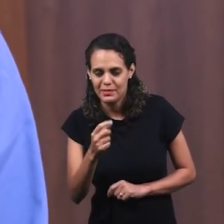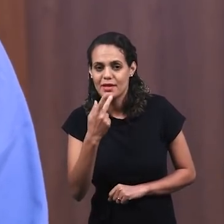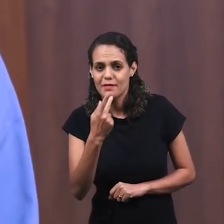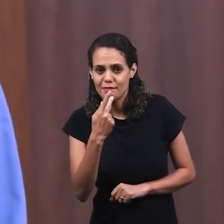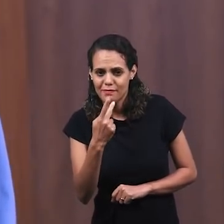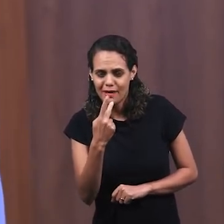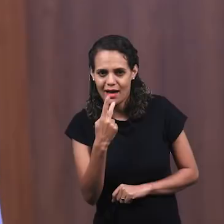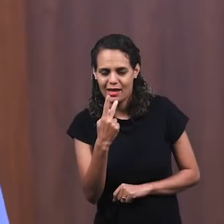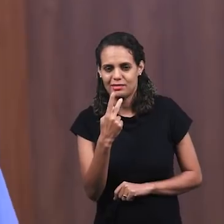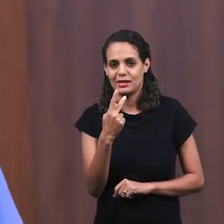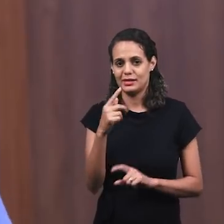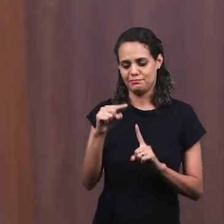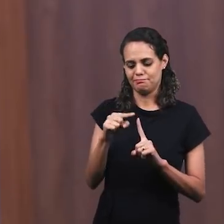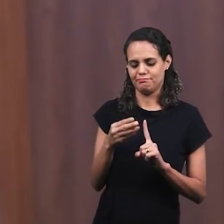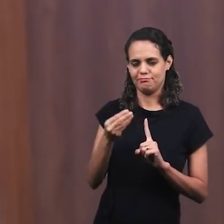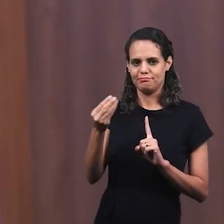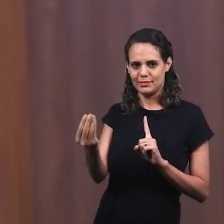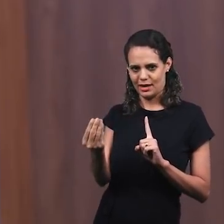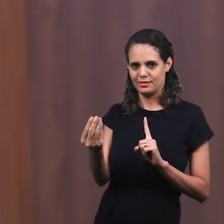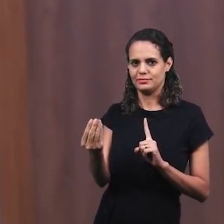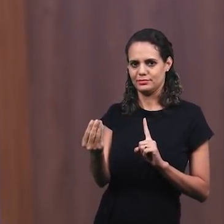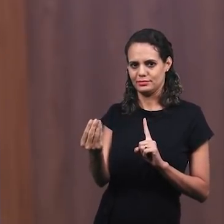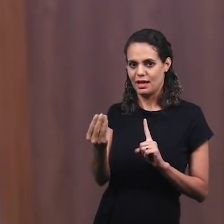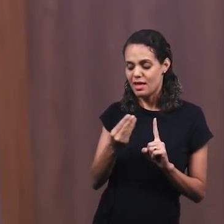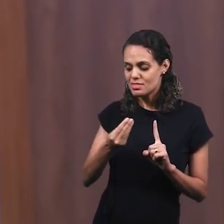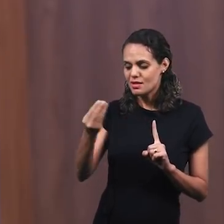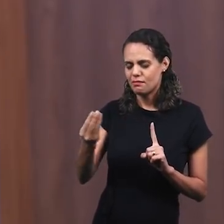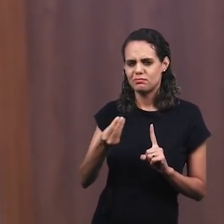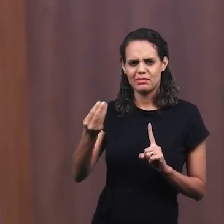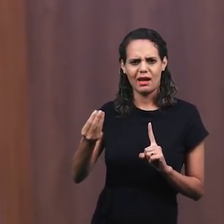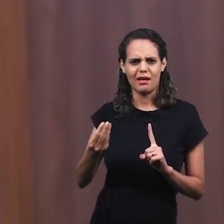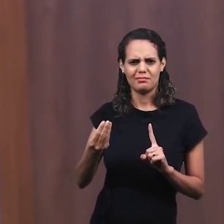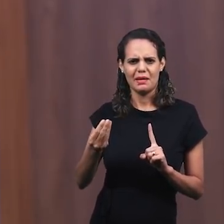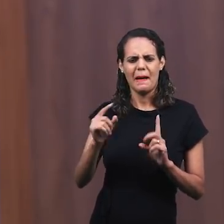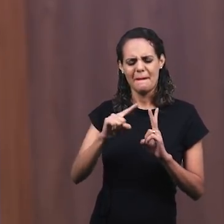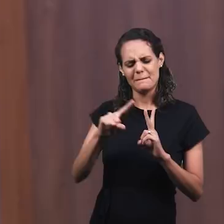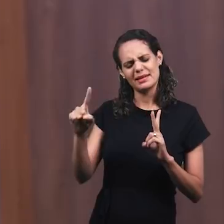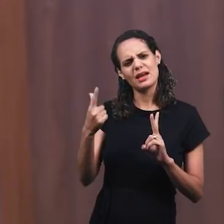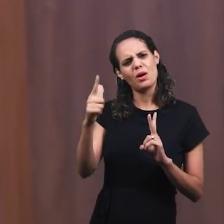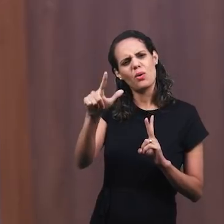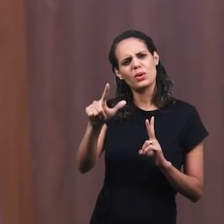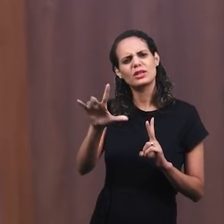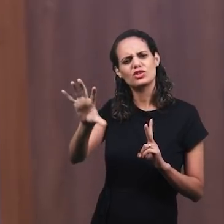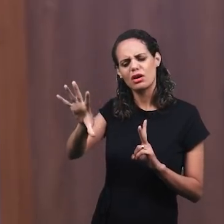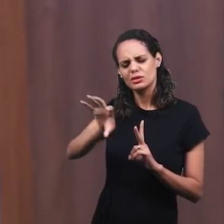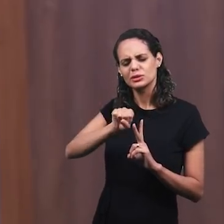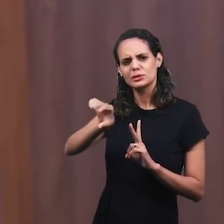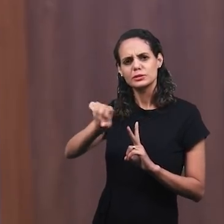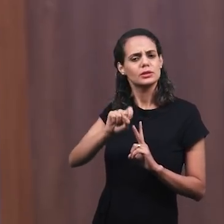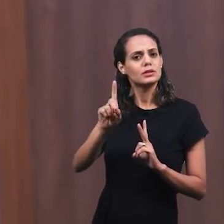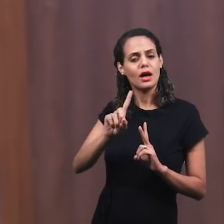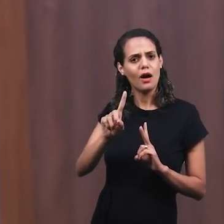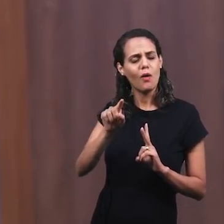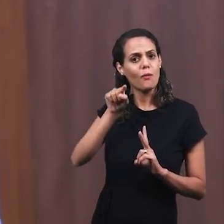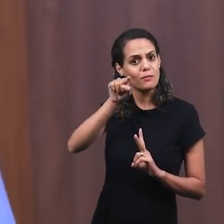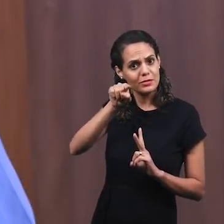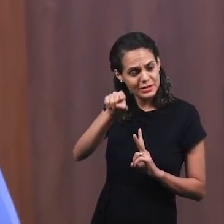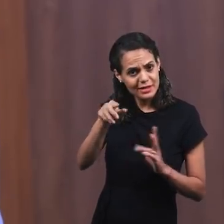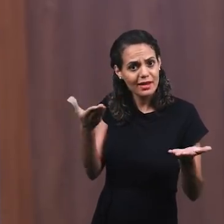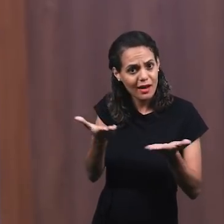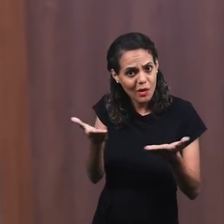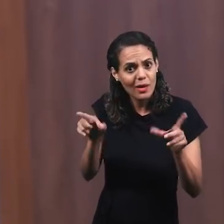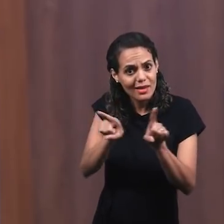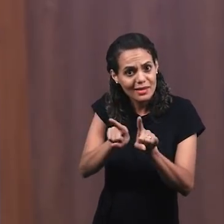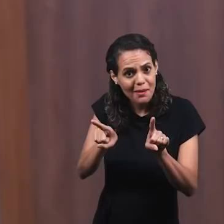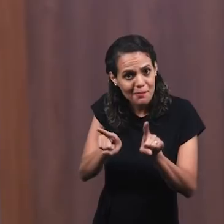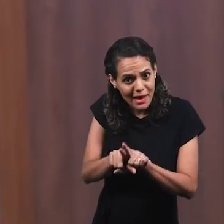dá. Por quê? Dá aqui de receber. Porque só sabe receber, né? Não, o Senhor está tirando